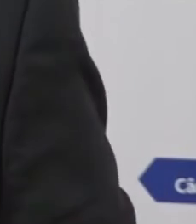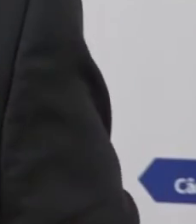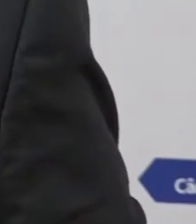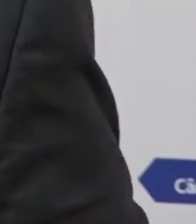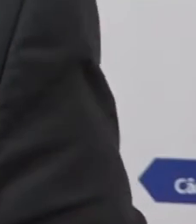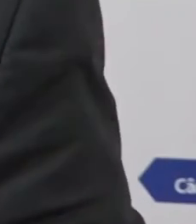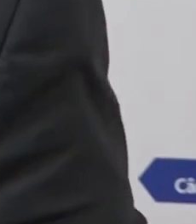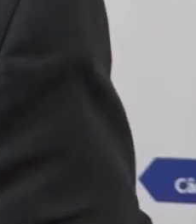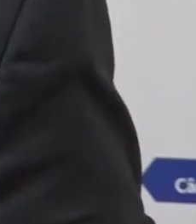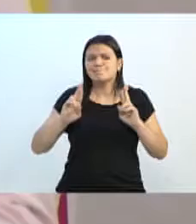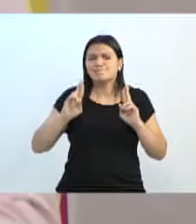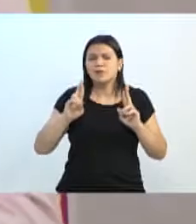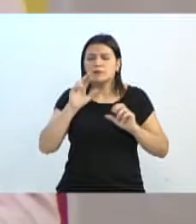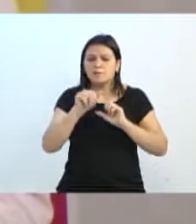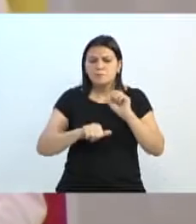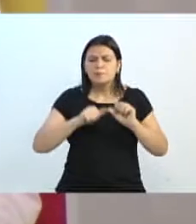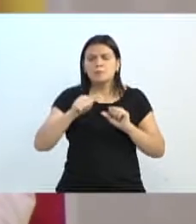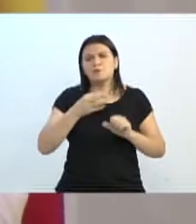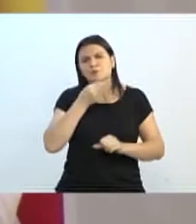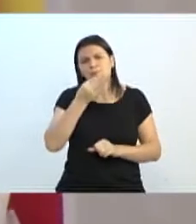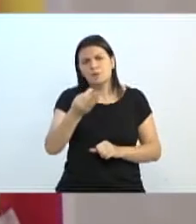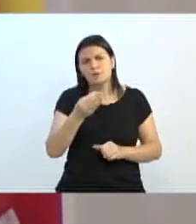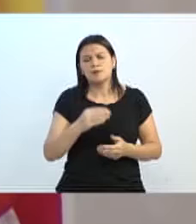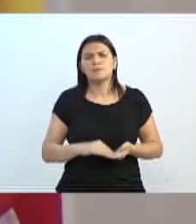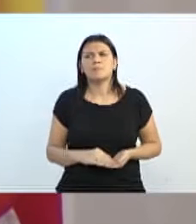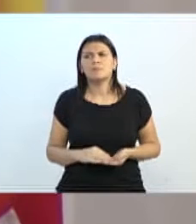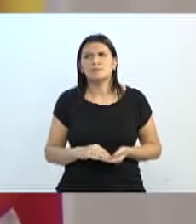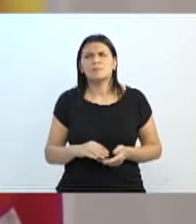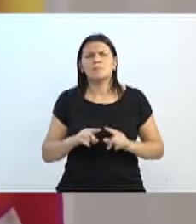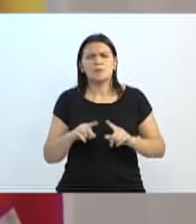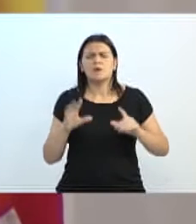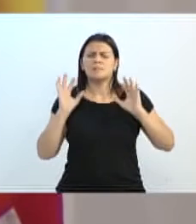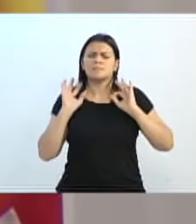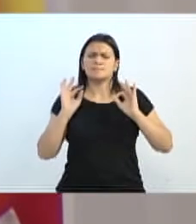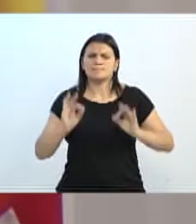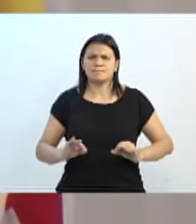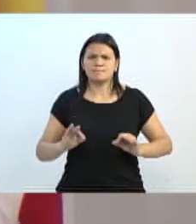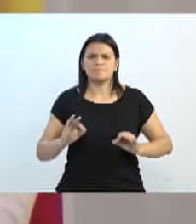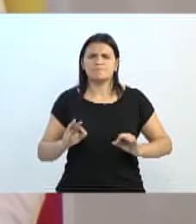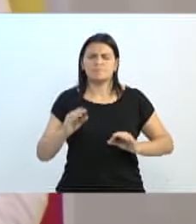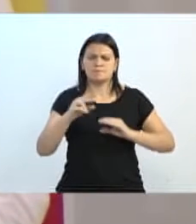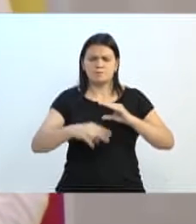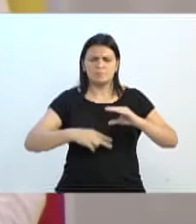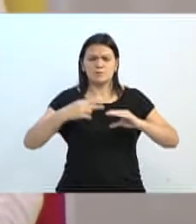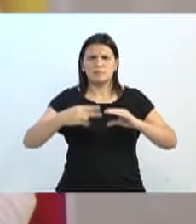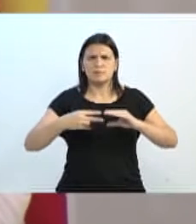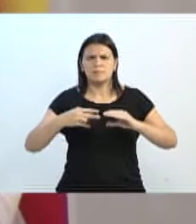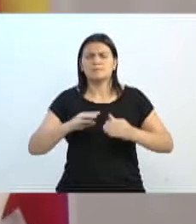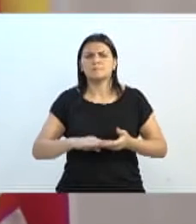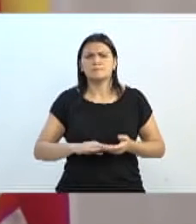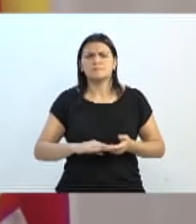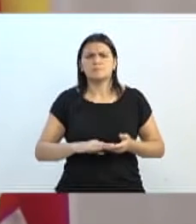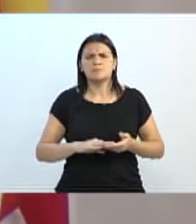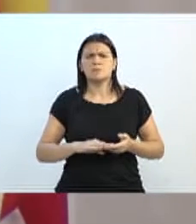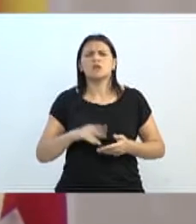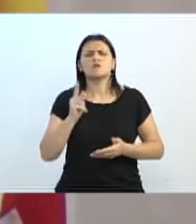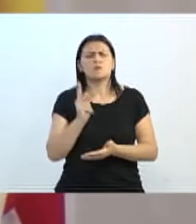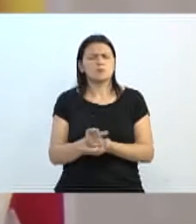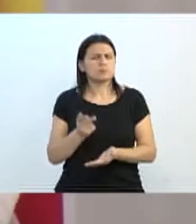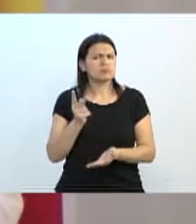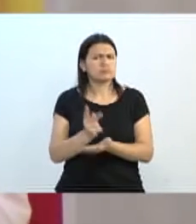vez mais a mulher. Preocupado com o destino dos ACTs, que foram contratados no lugar de professores